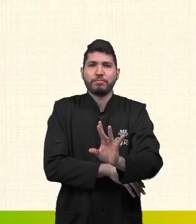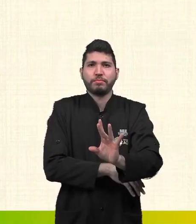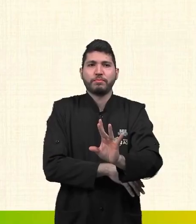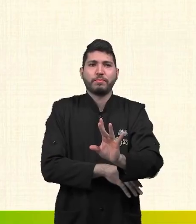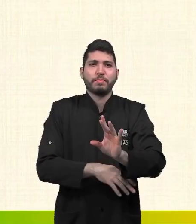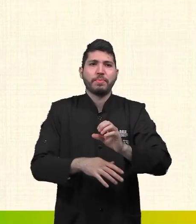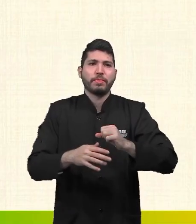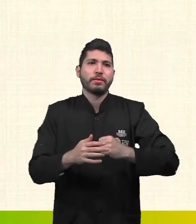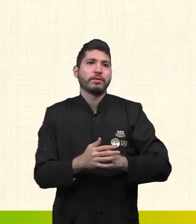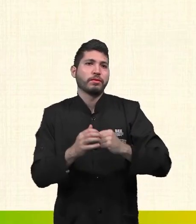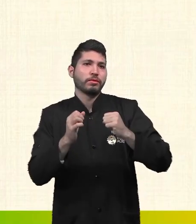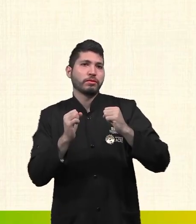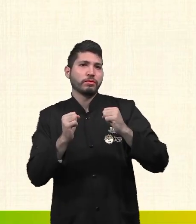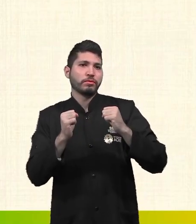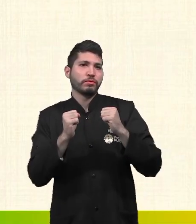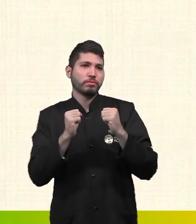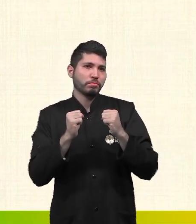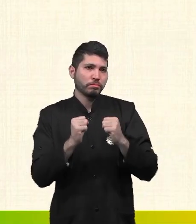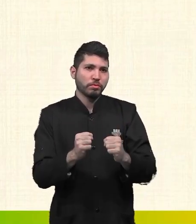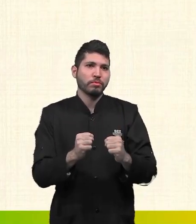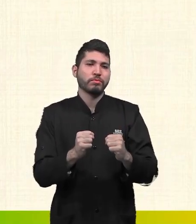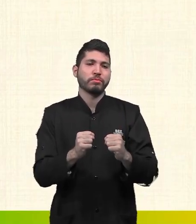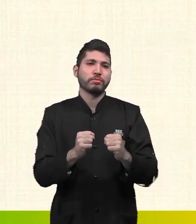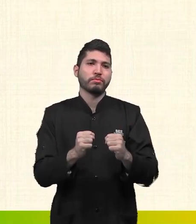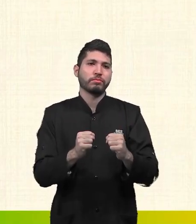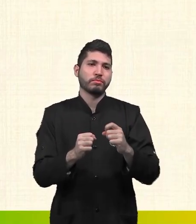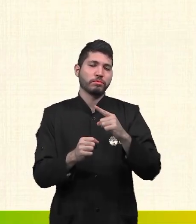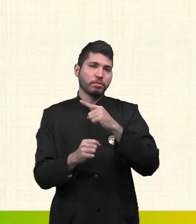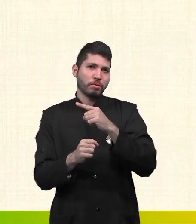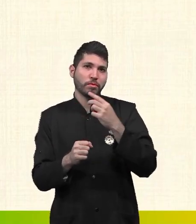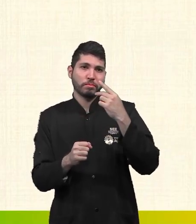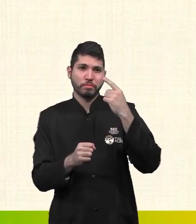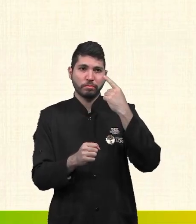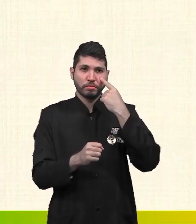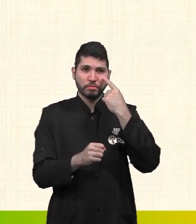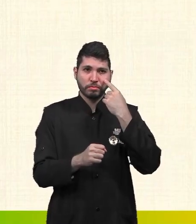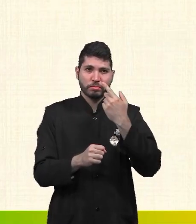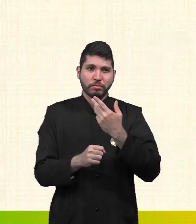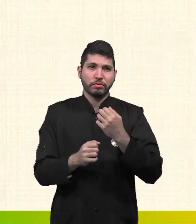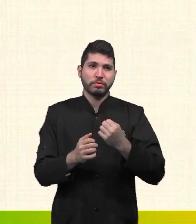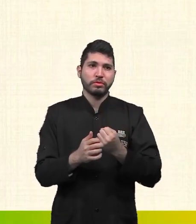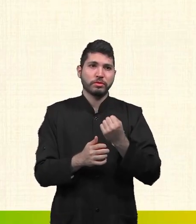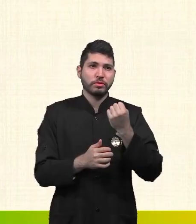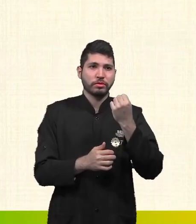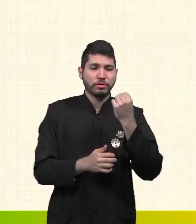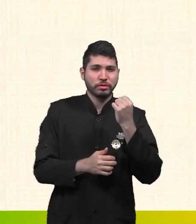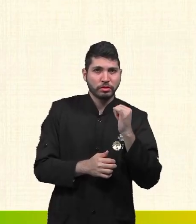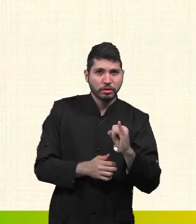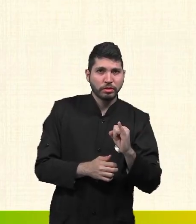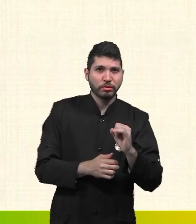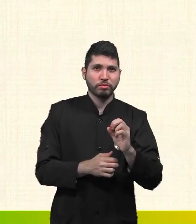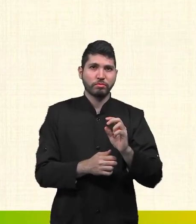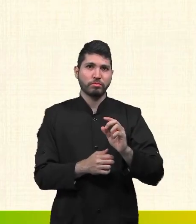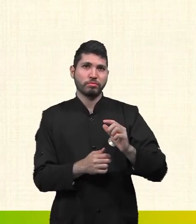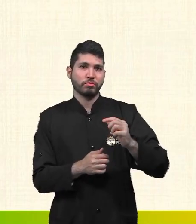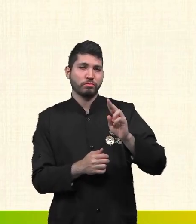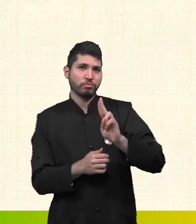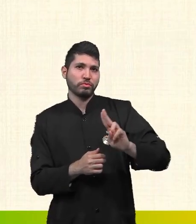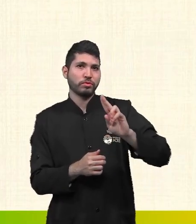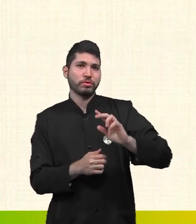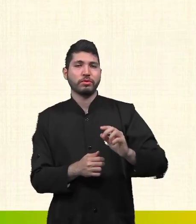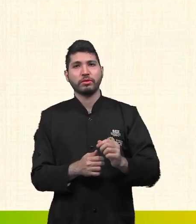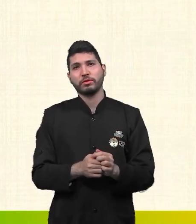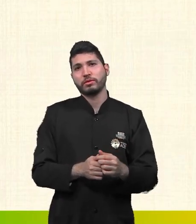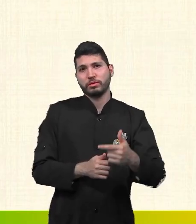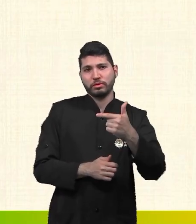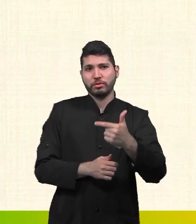eu mesmo, eu posso colocar eu posso. Nesse caso, quando eu vou falar de você, você pode. Você vê aí que já